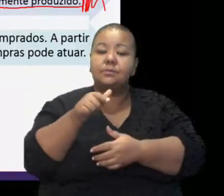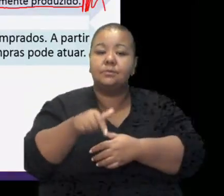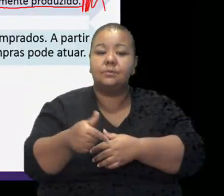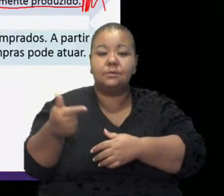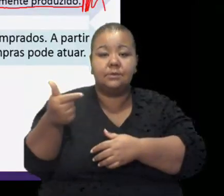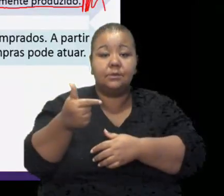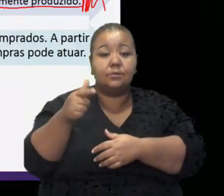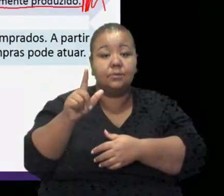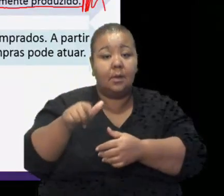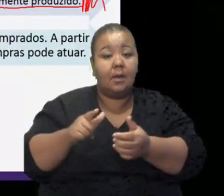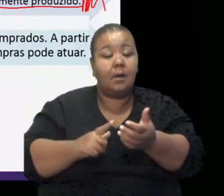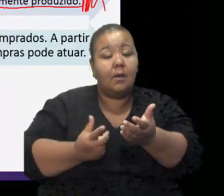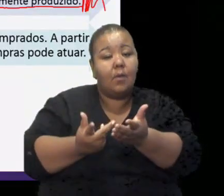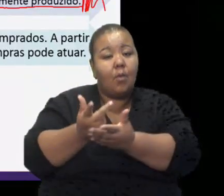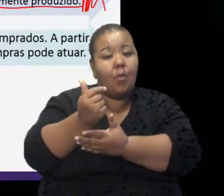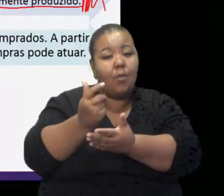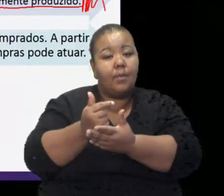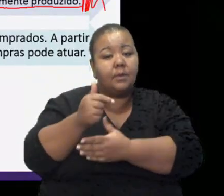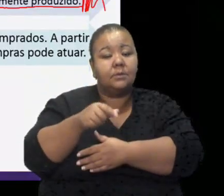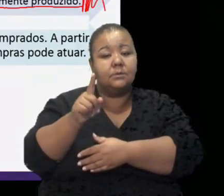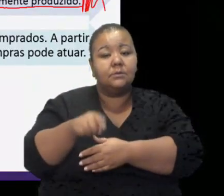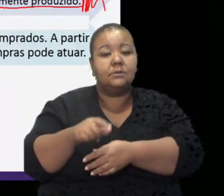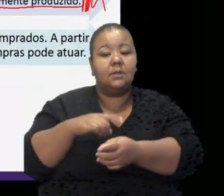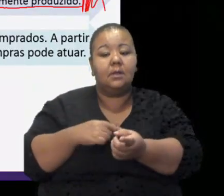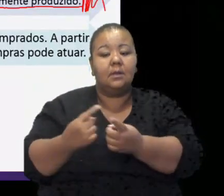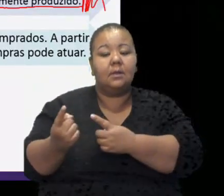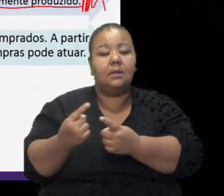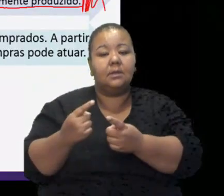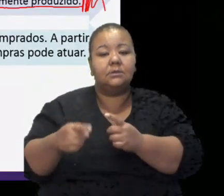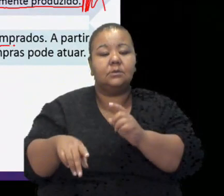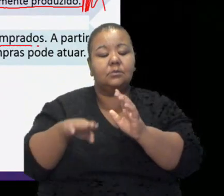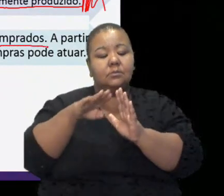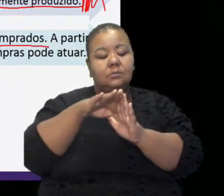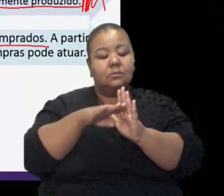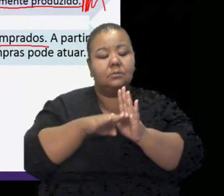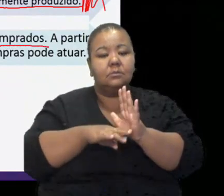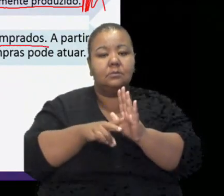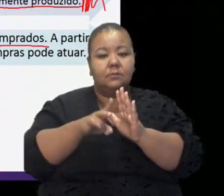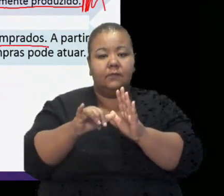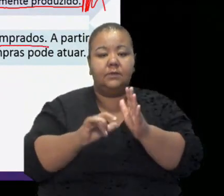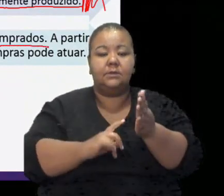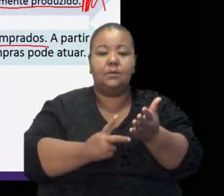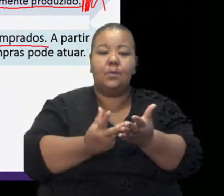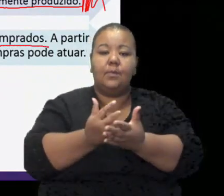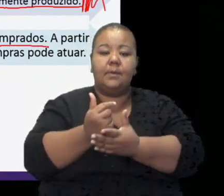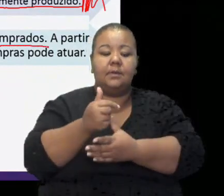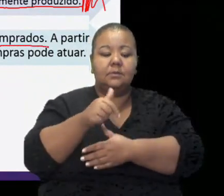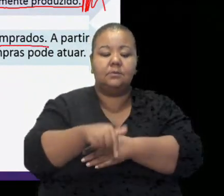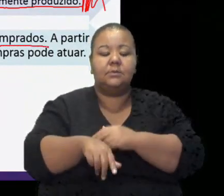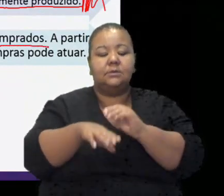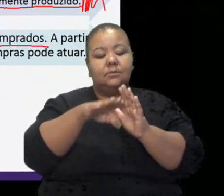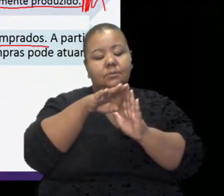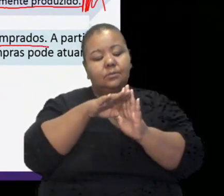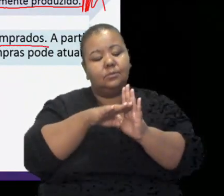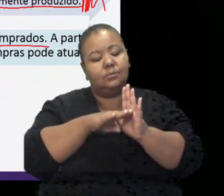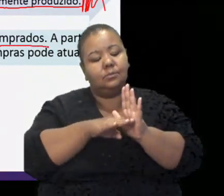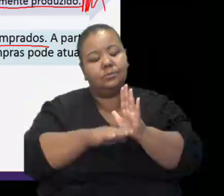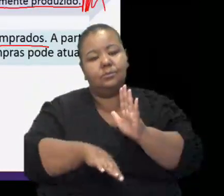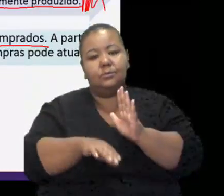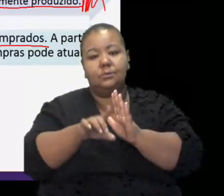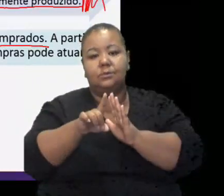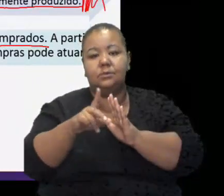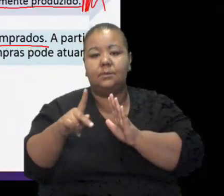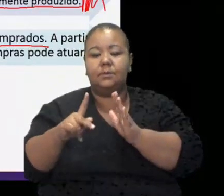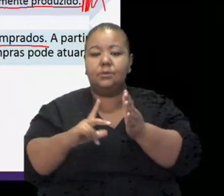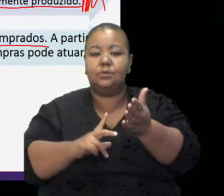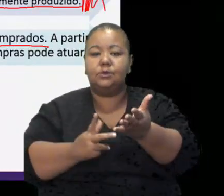questão das compras, né, que envolve toda a relação dos itens que devem ser comprados. A partir dessa listagem, o departamento